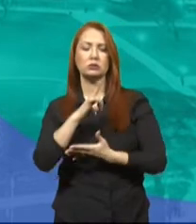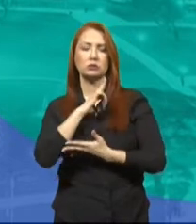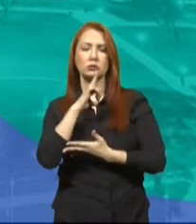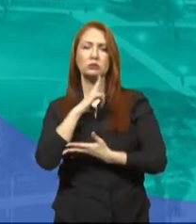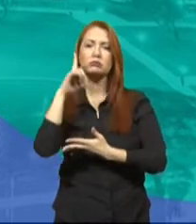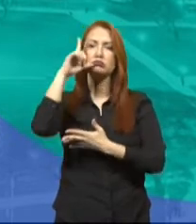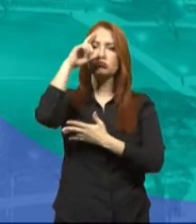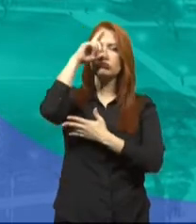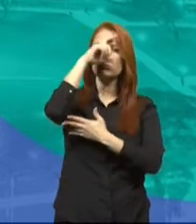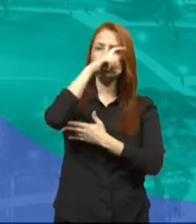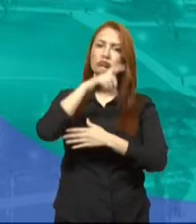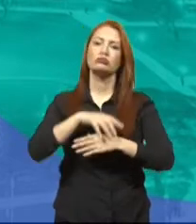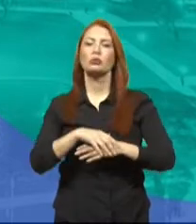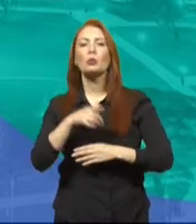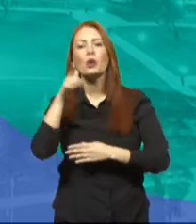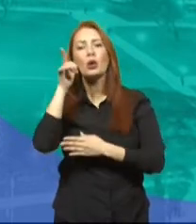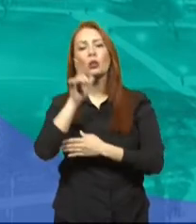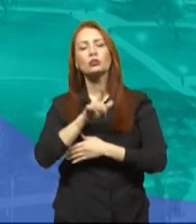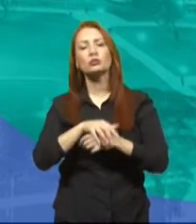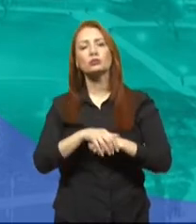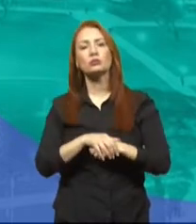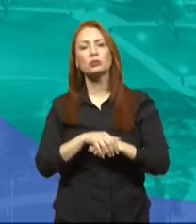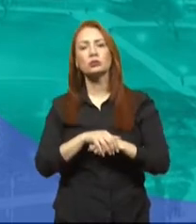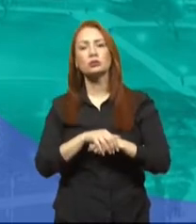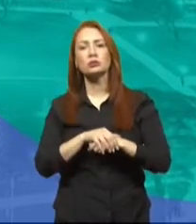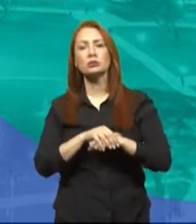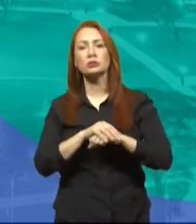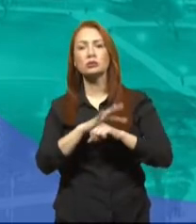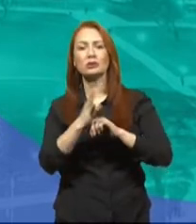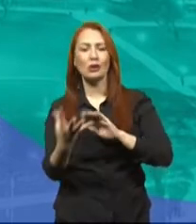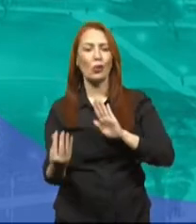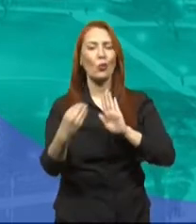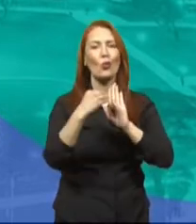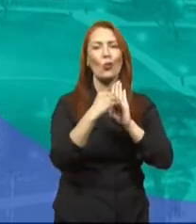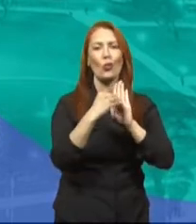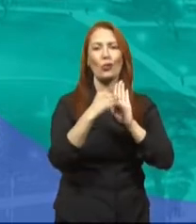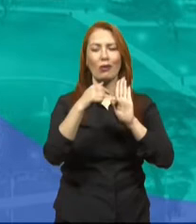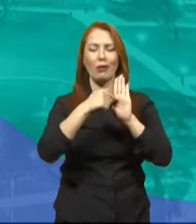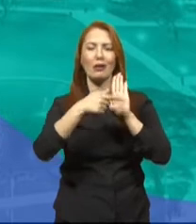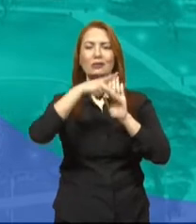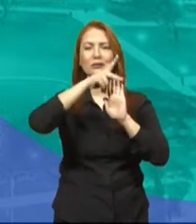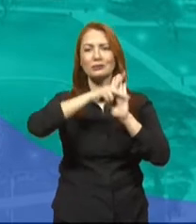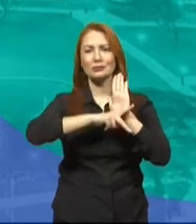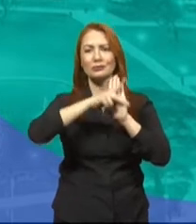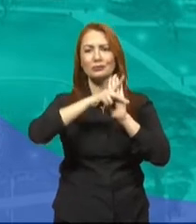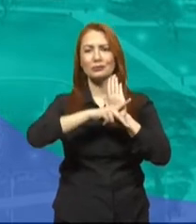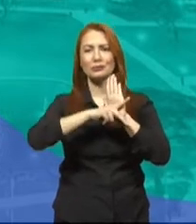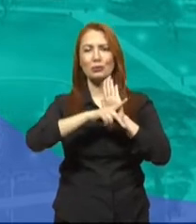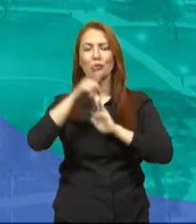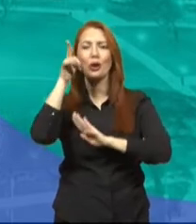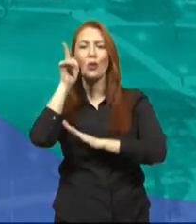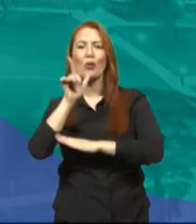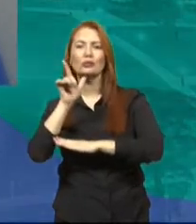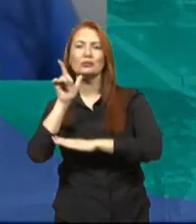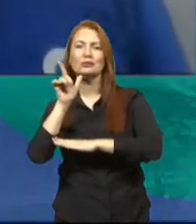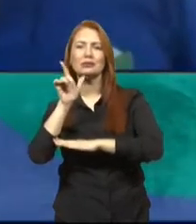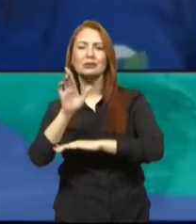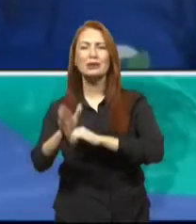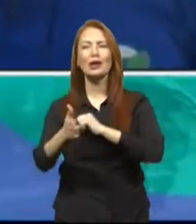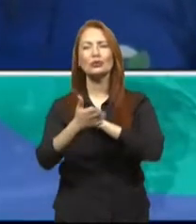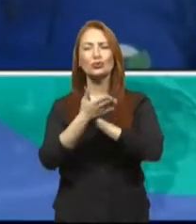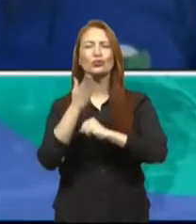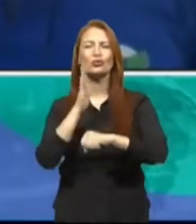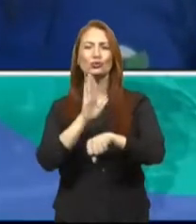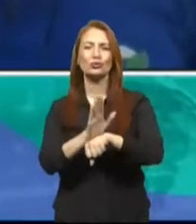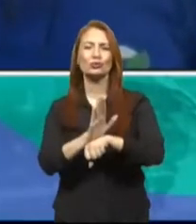dificuldade para se inserir nesse projeto, para serem beneficiadas. Então, não sei se eu respondi a